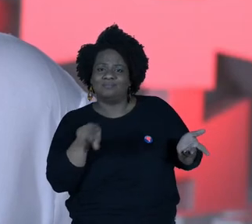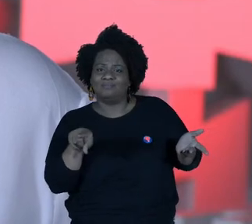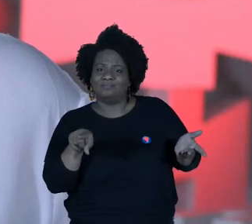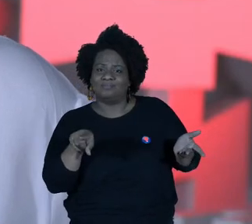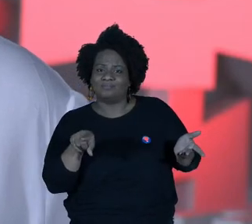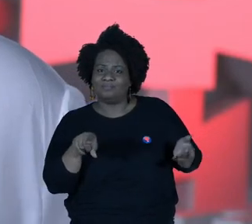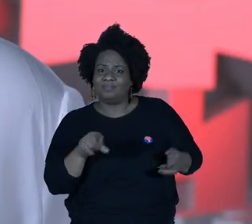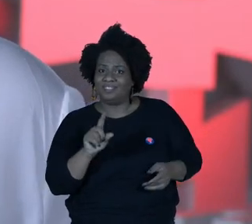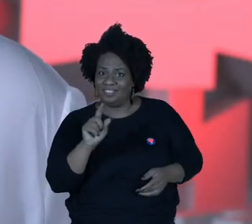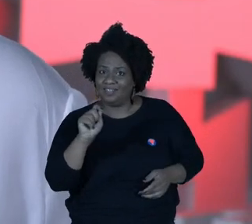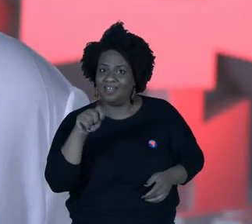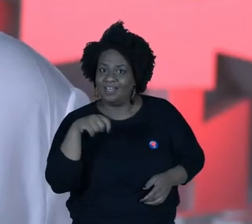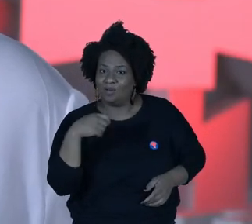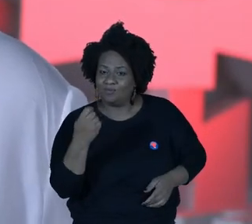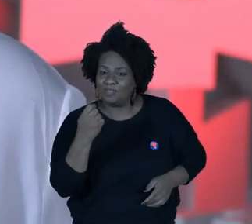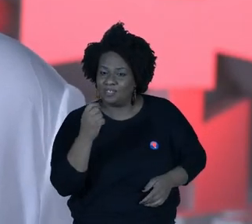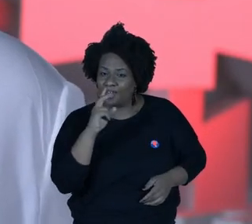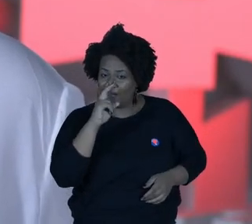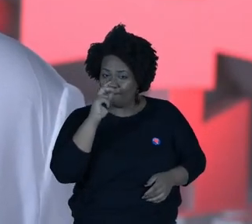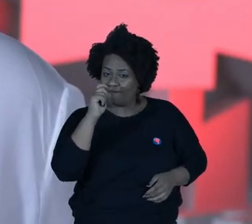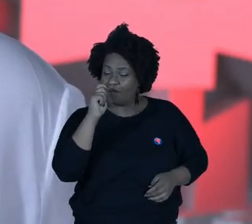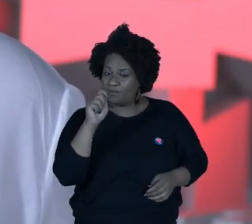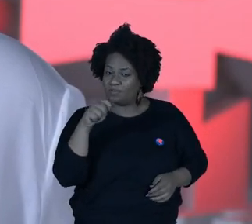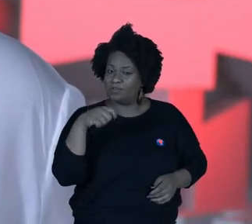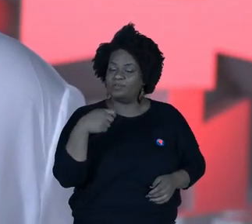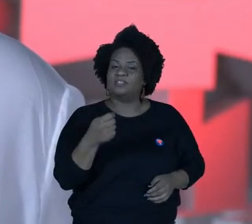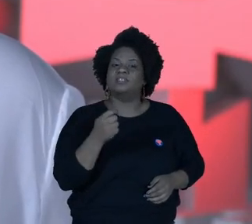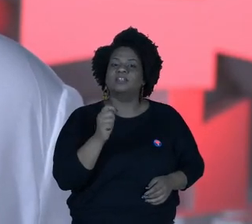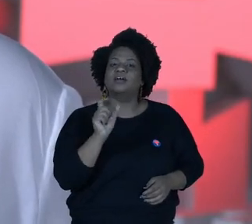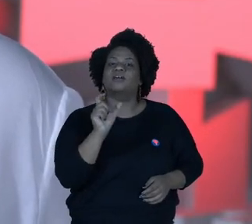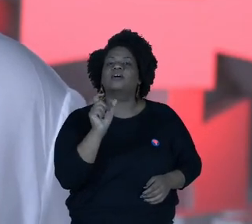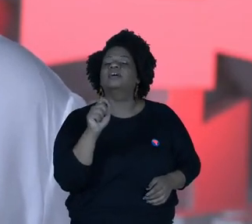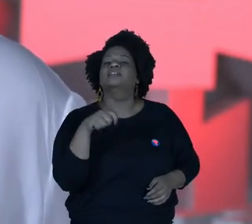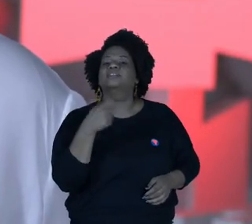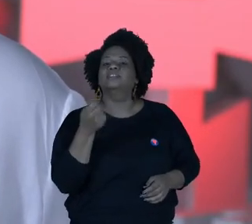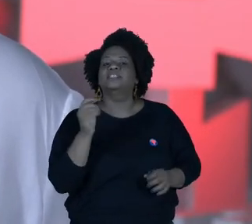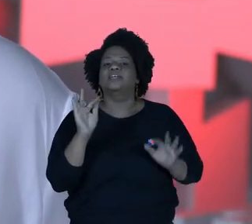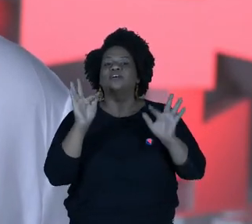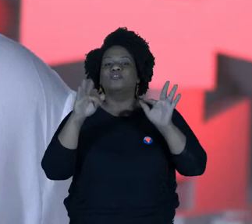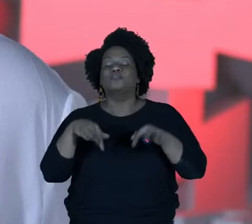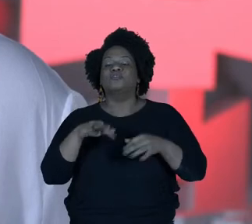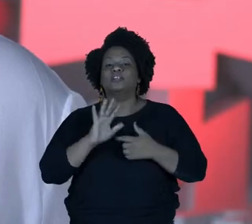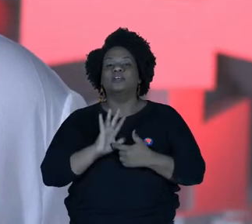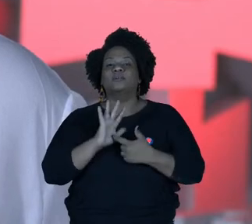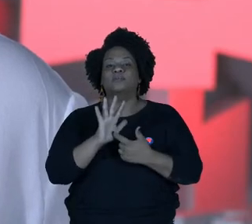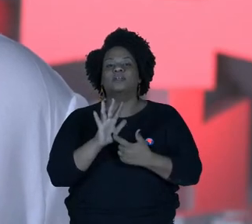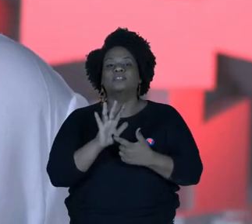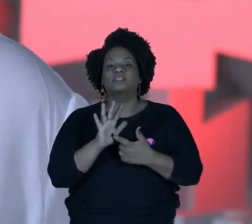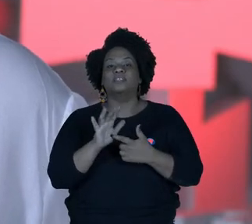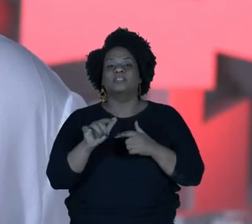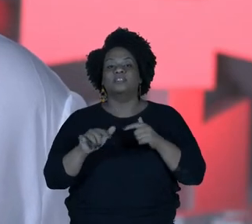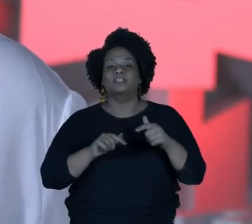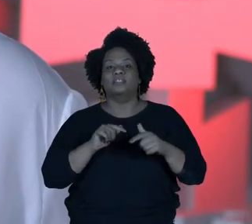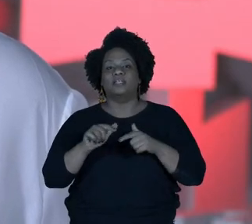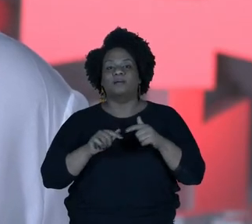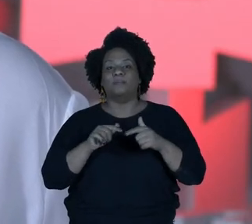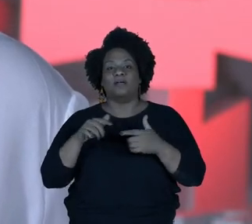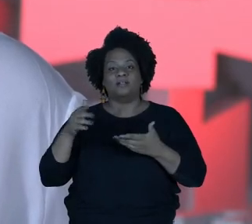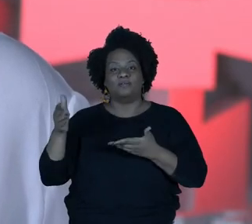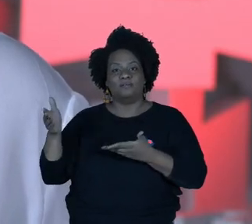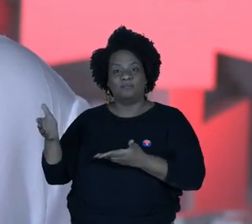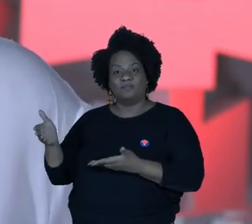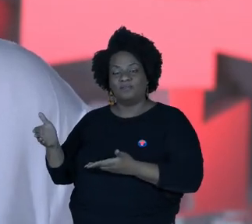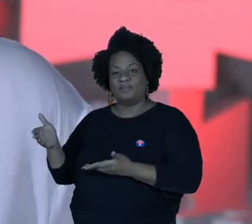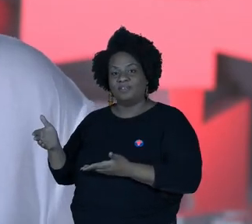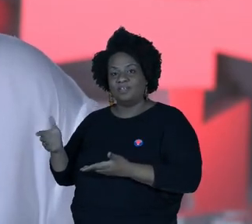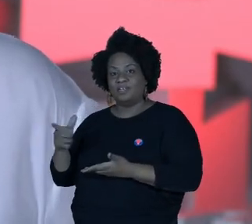Essa palavra me veio muito forte para falar e finalizar essa apresentação com o trabalho de Maristela, em que eu vejo